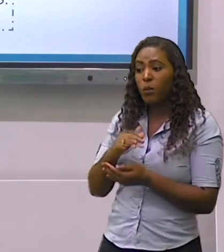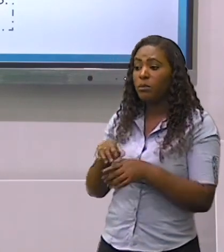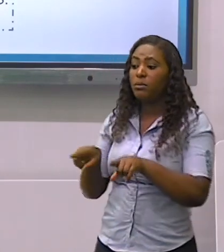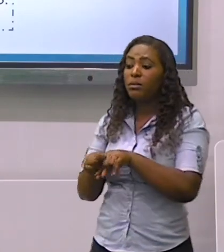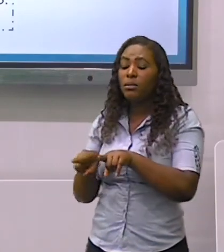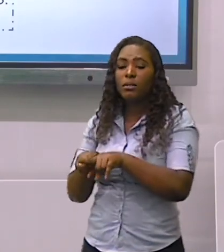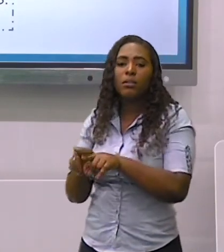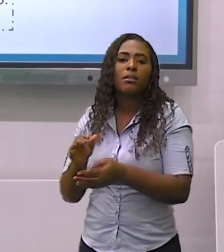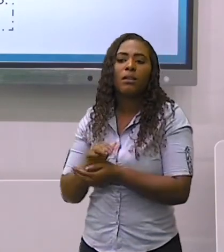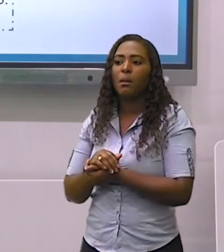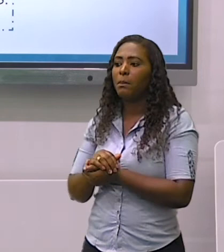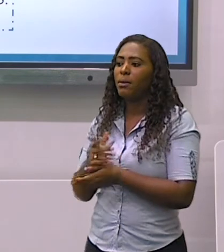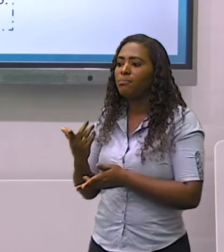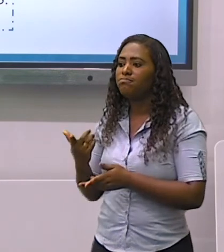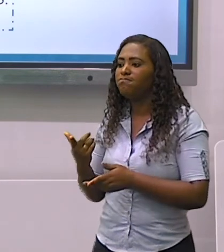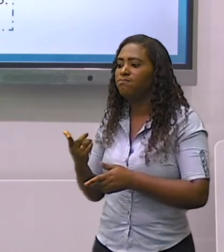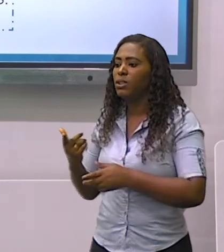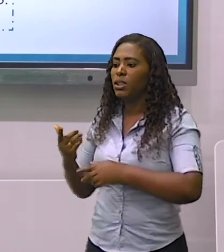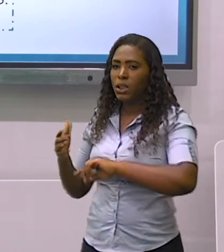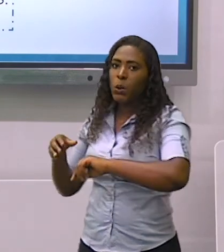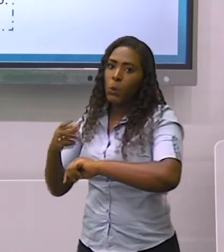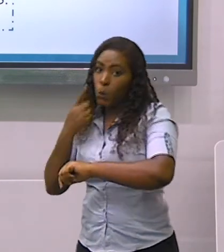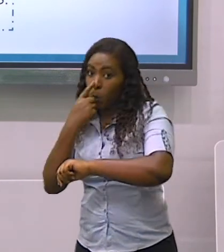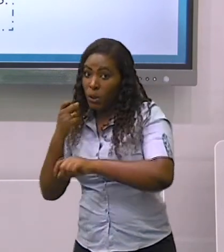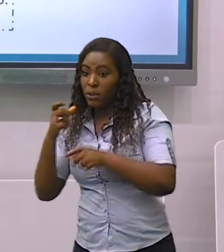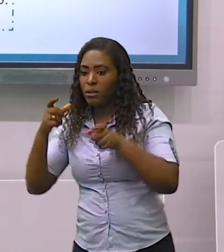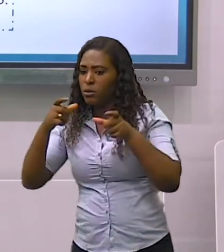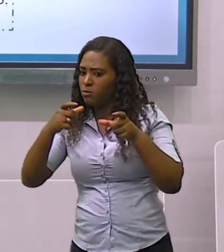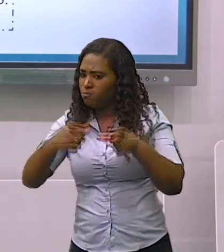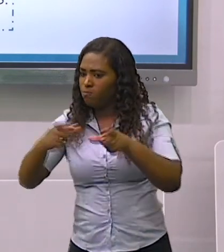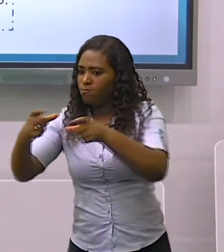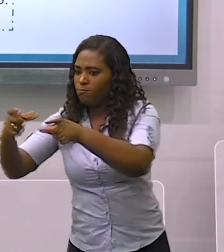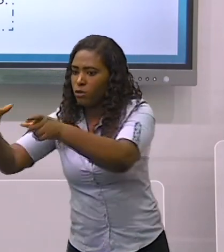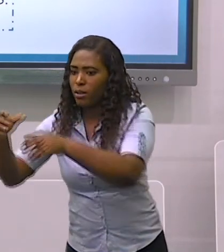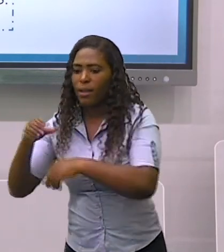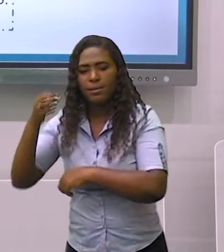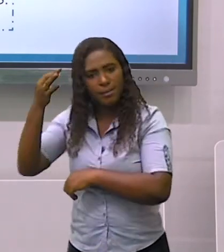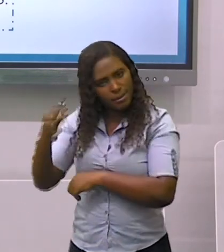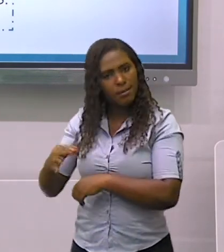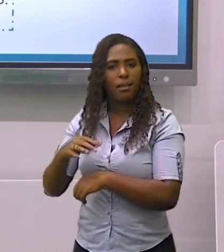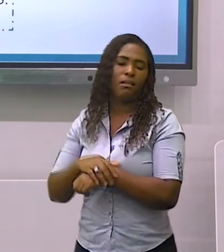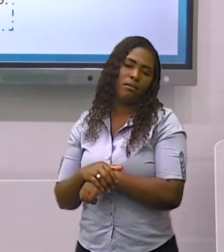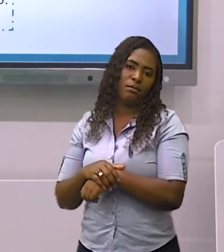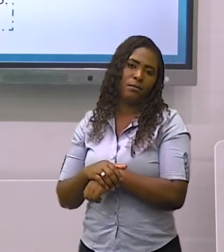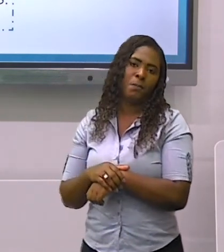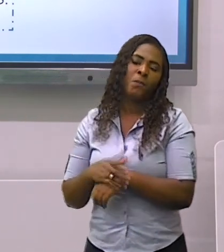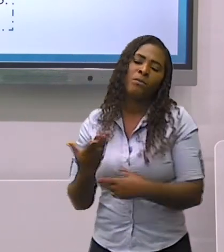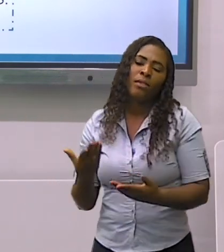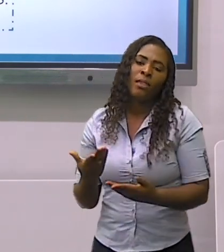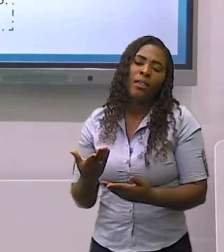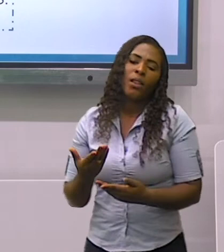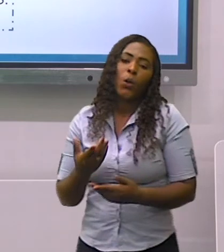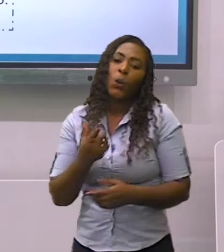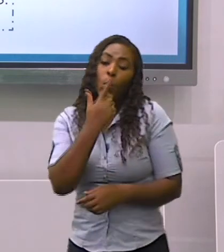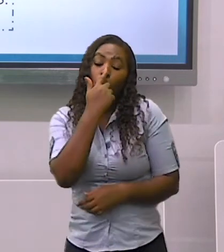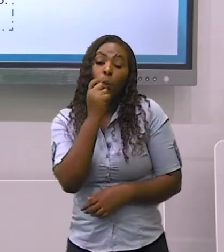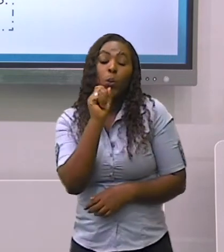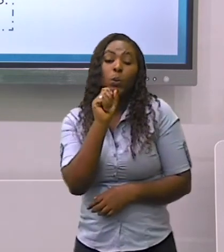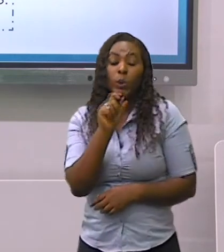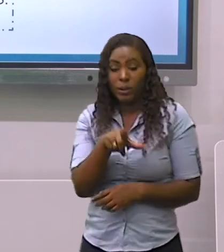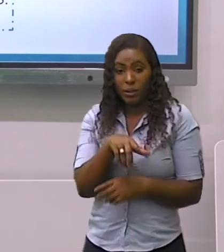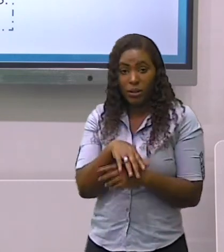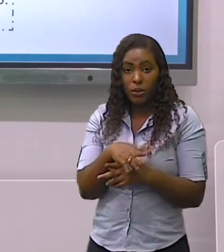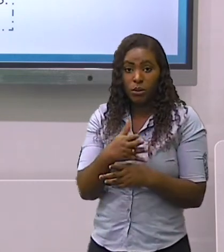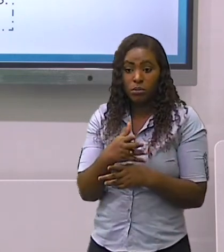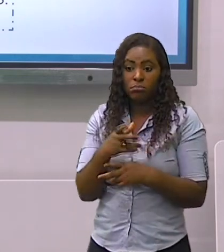nosso dia a dia, no local correto. A coleta, tanto no seu bairro, quanto na sua rua, nas